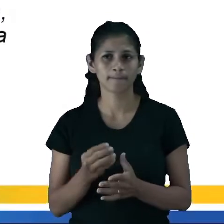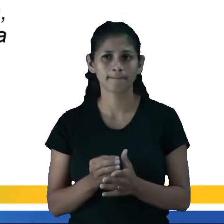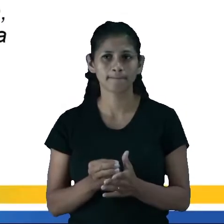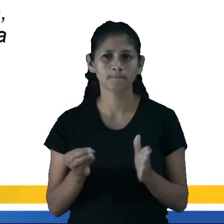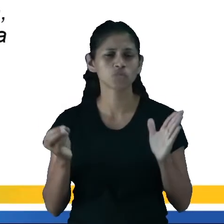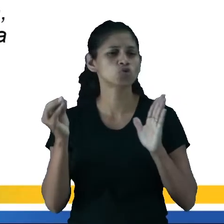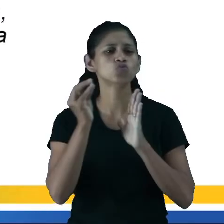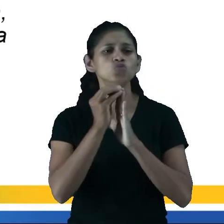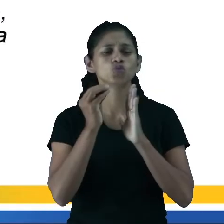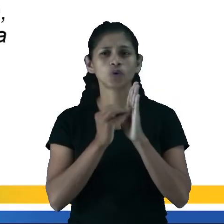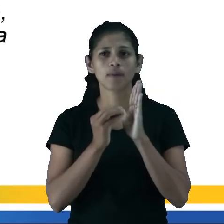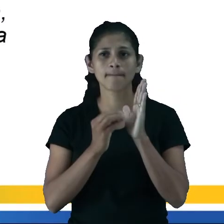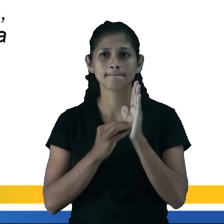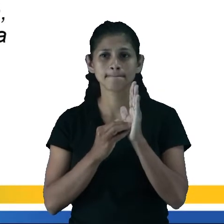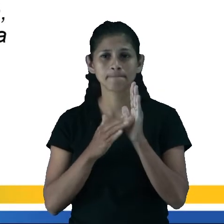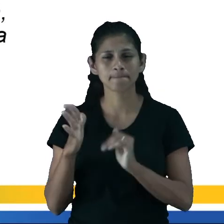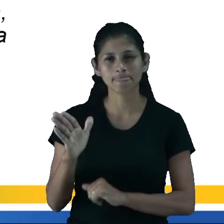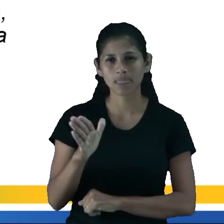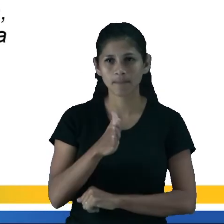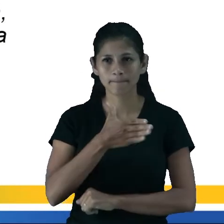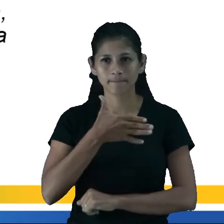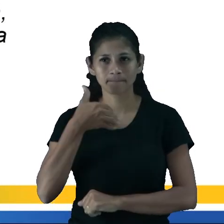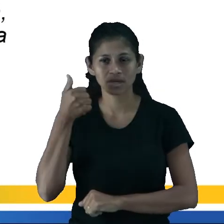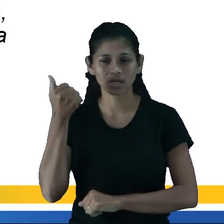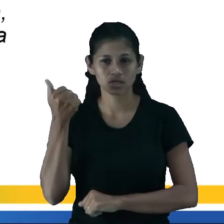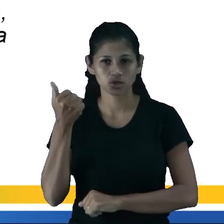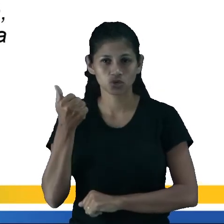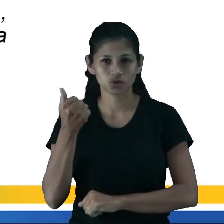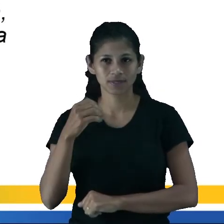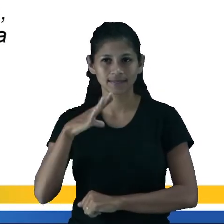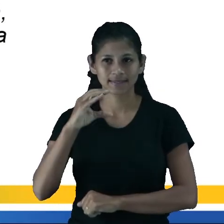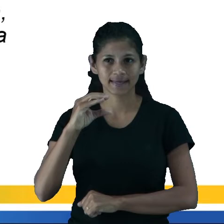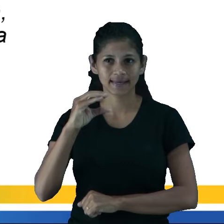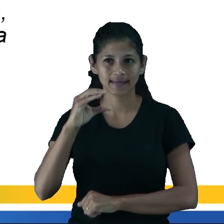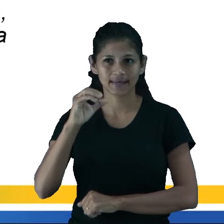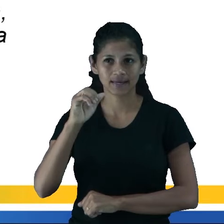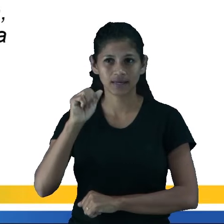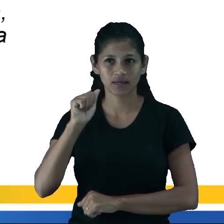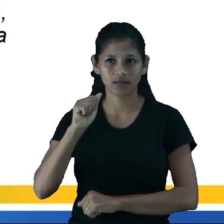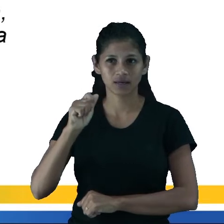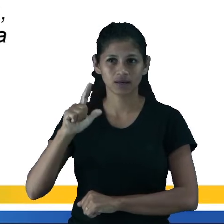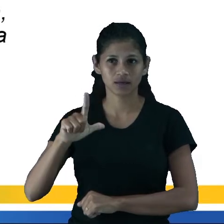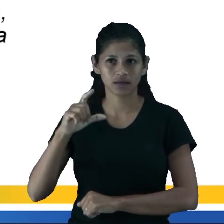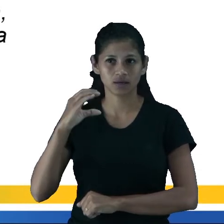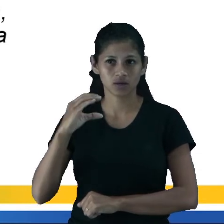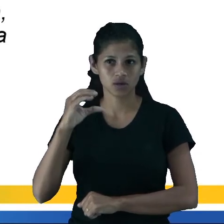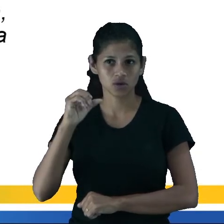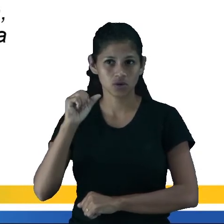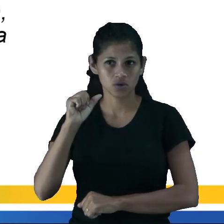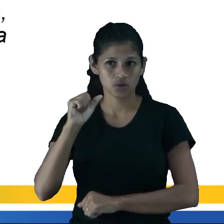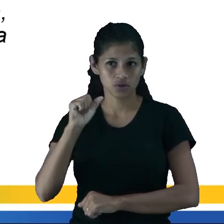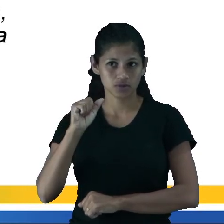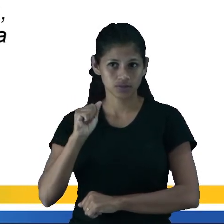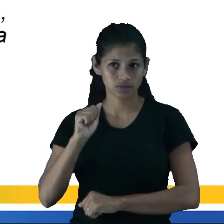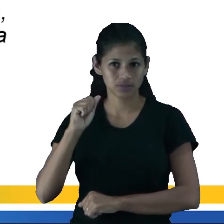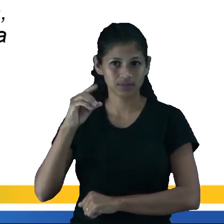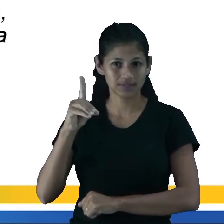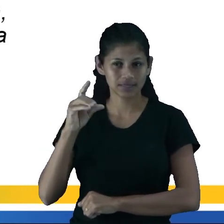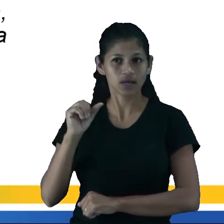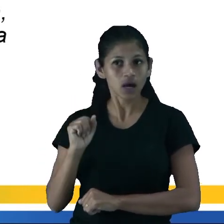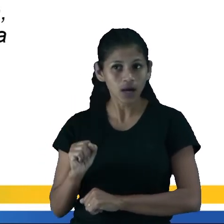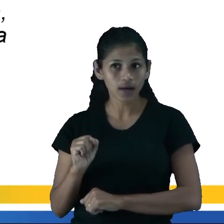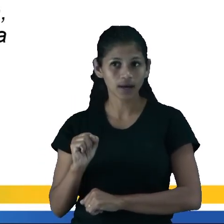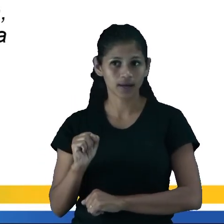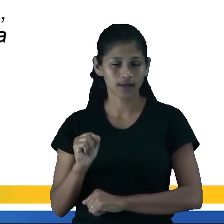Melhorar as calçadas e as vias de circulação, ampliar a questão das ciclovias e faixas